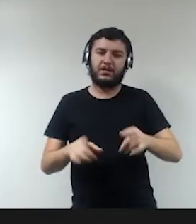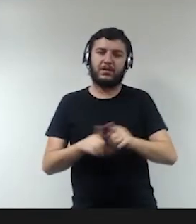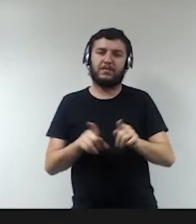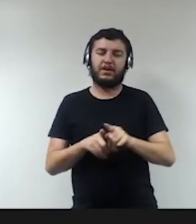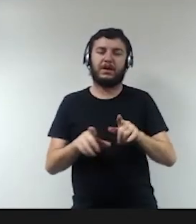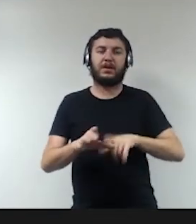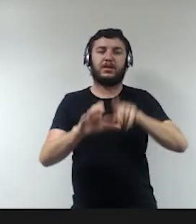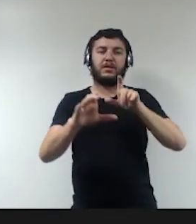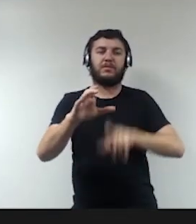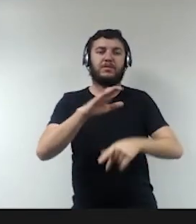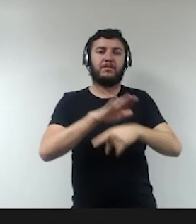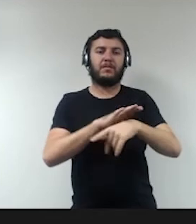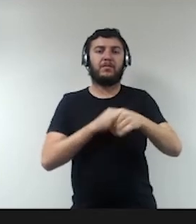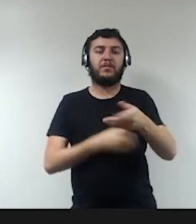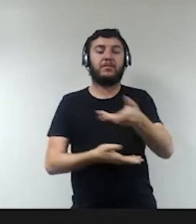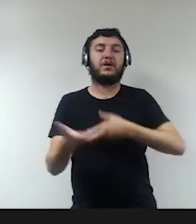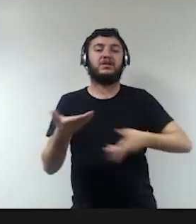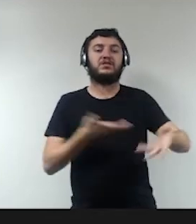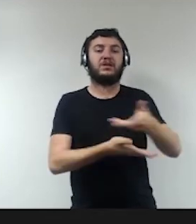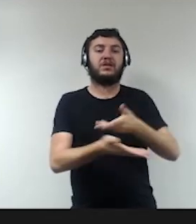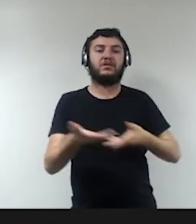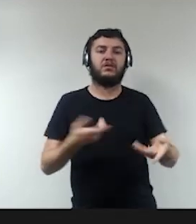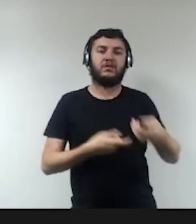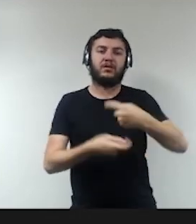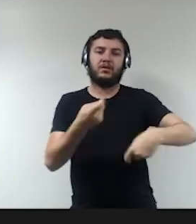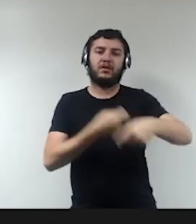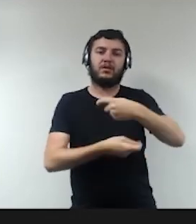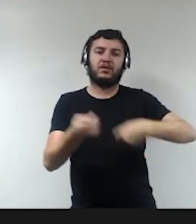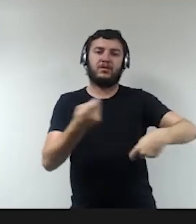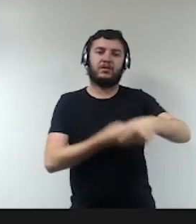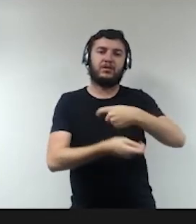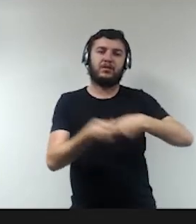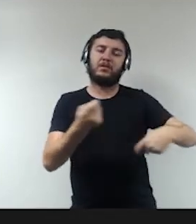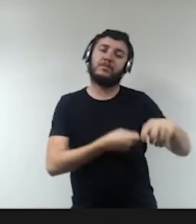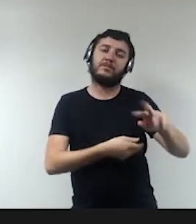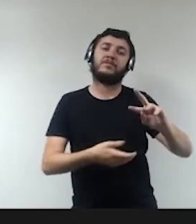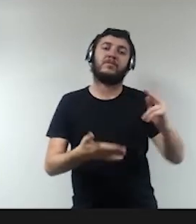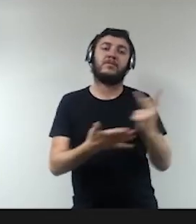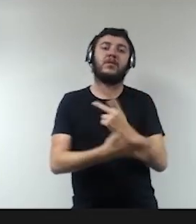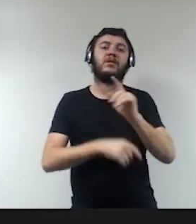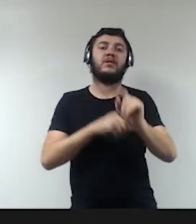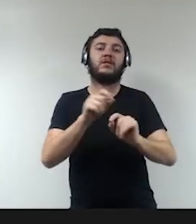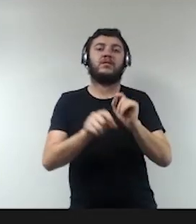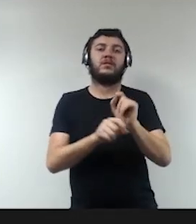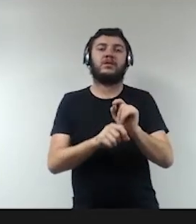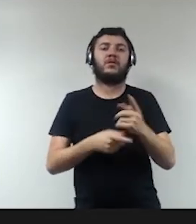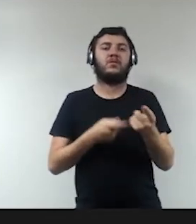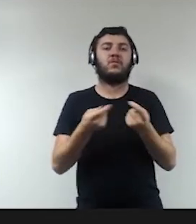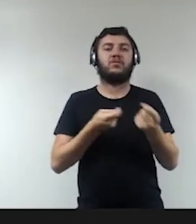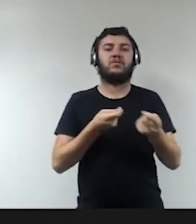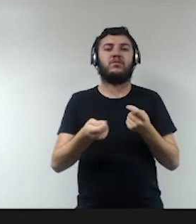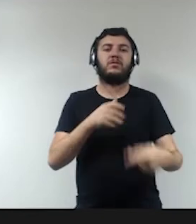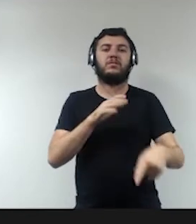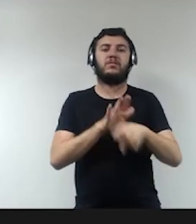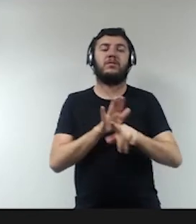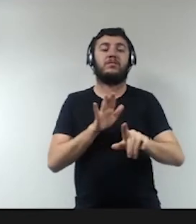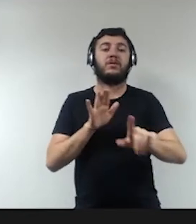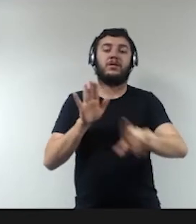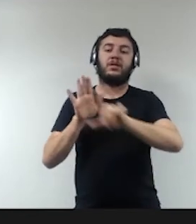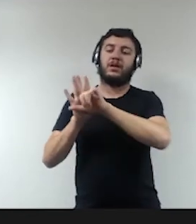mediador para essas negociações é inconteste. Depois vem o nosso controle da legalidade,